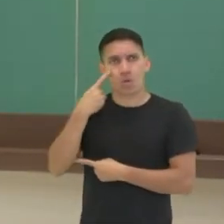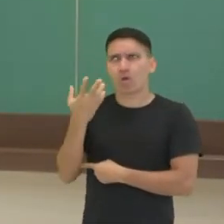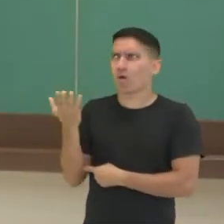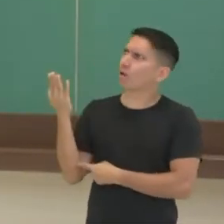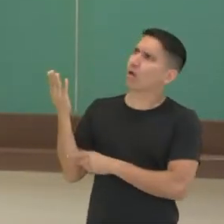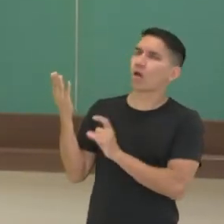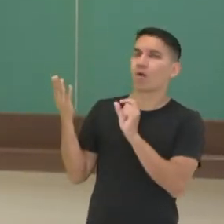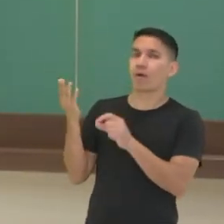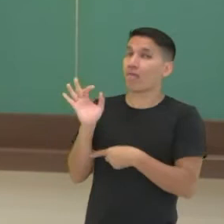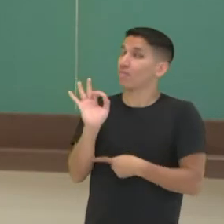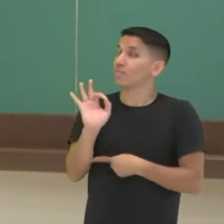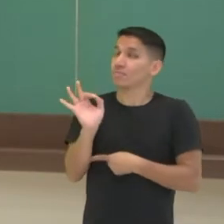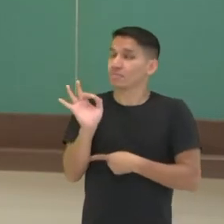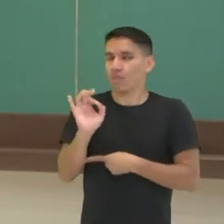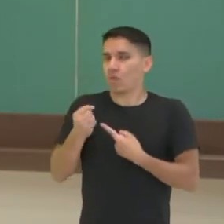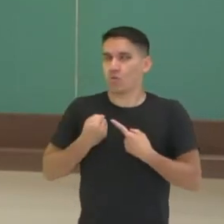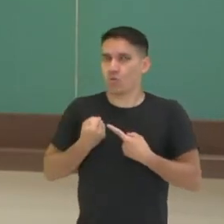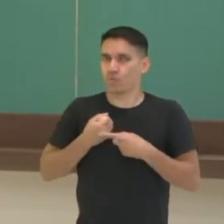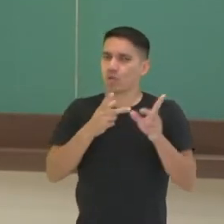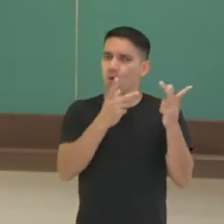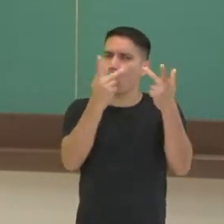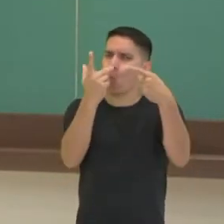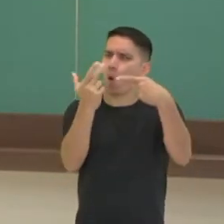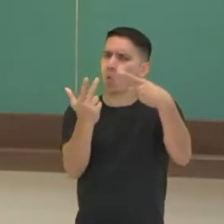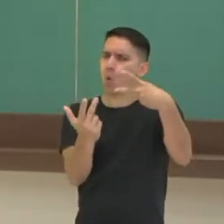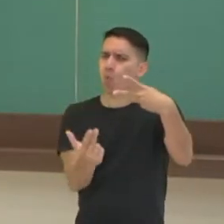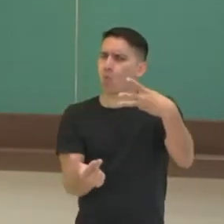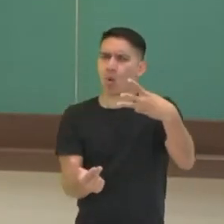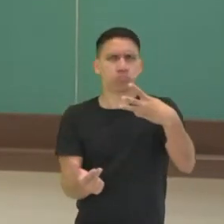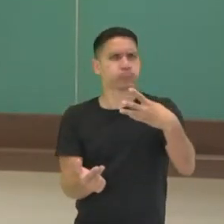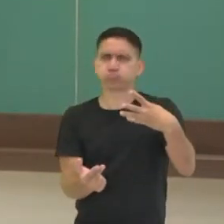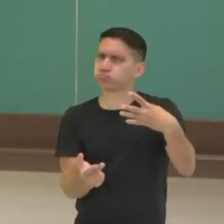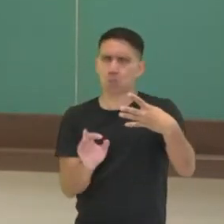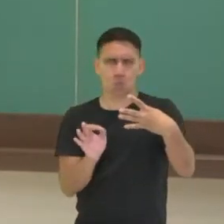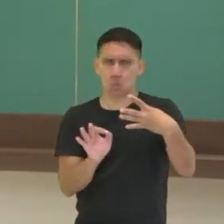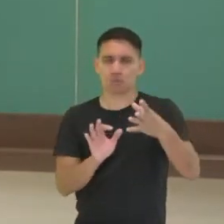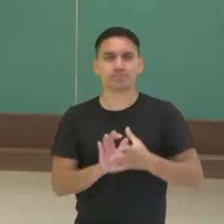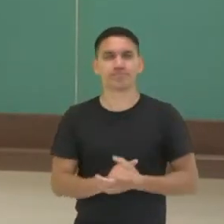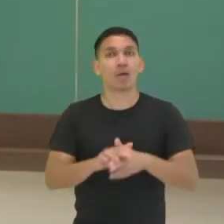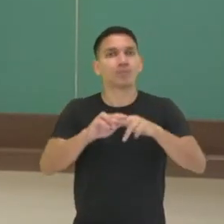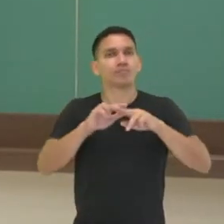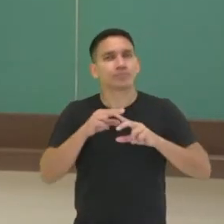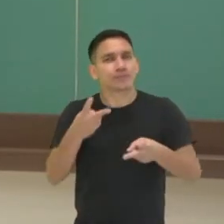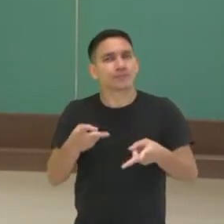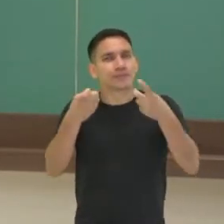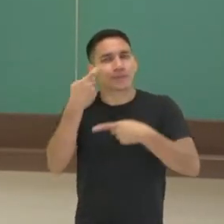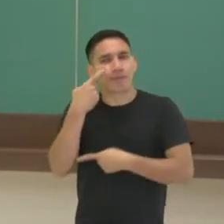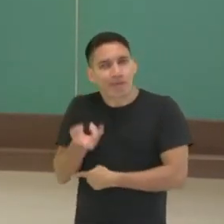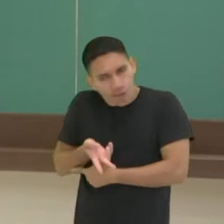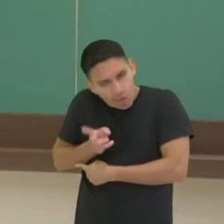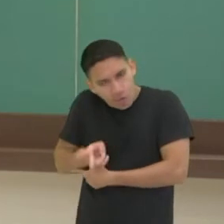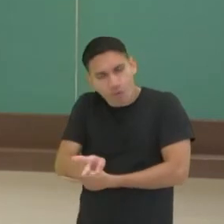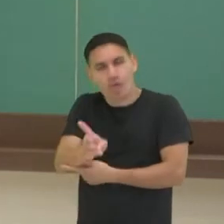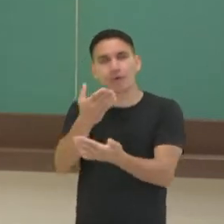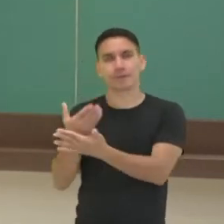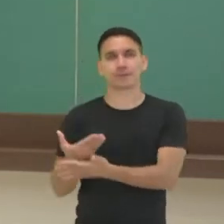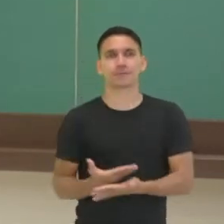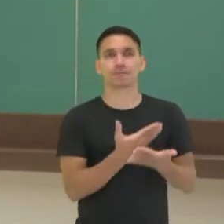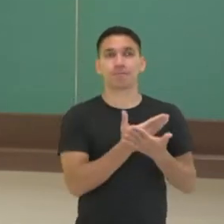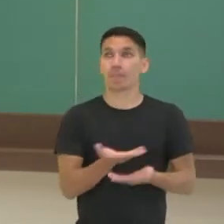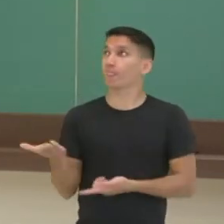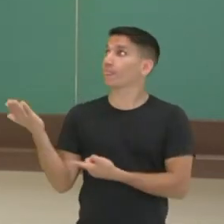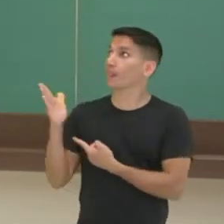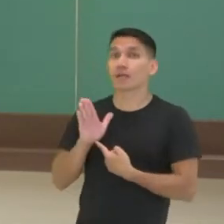que nenhum número ficou igual, certo? Então, para que a gente dê continuidade, aqui eu